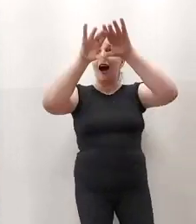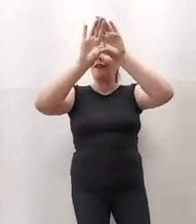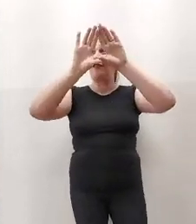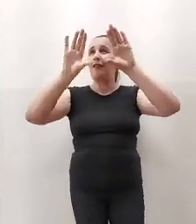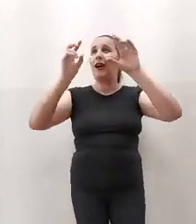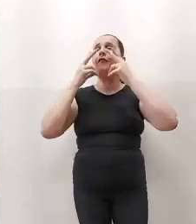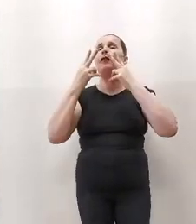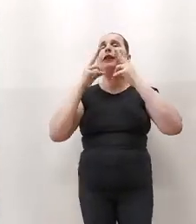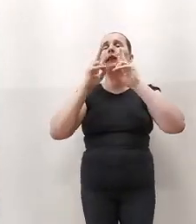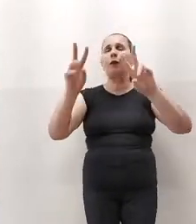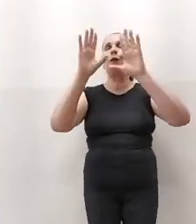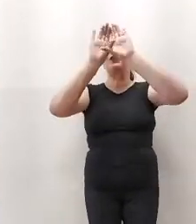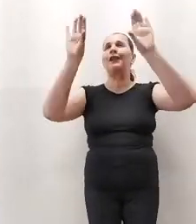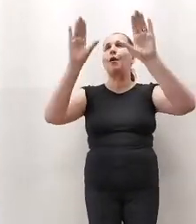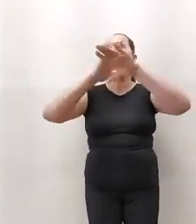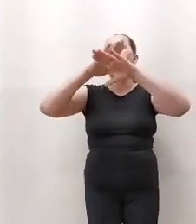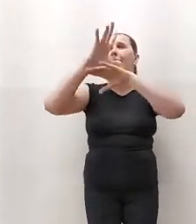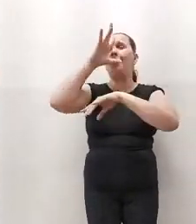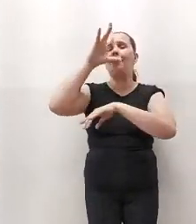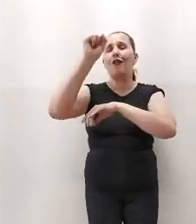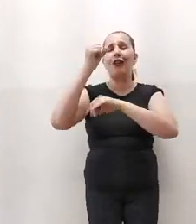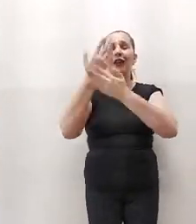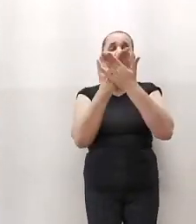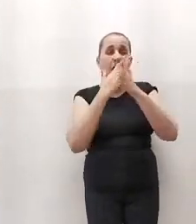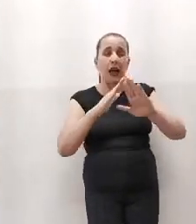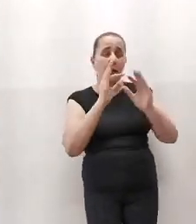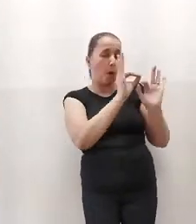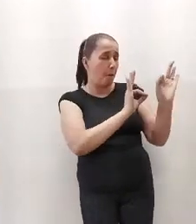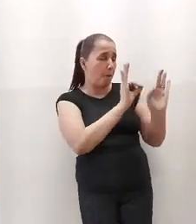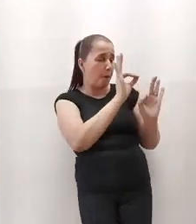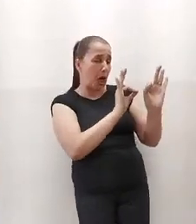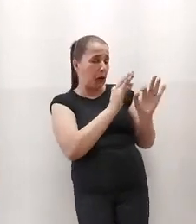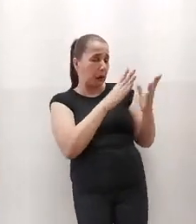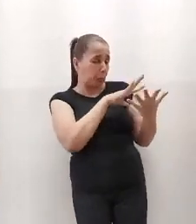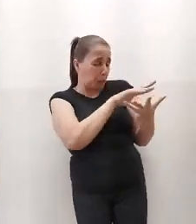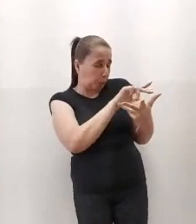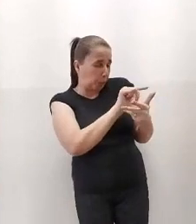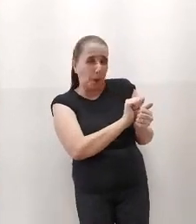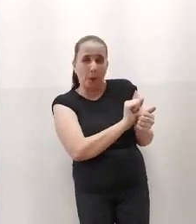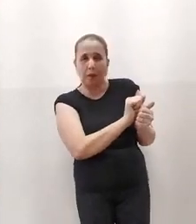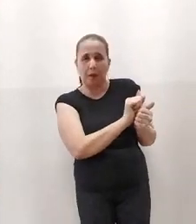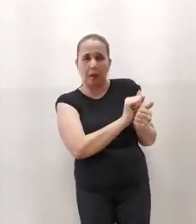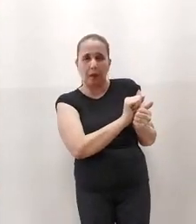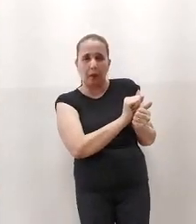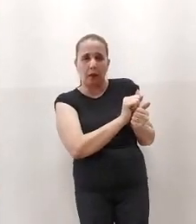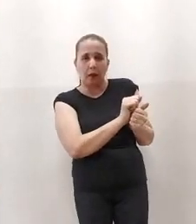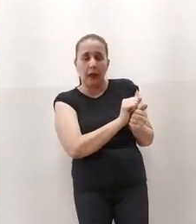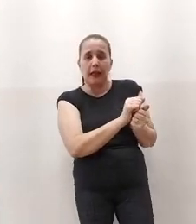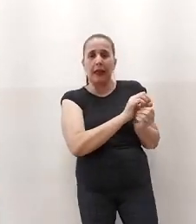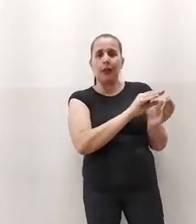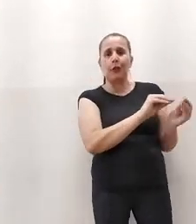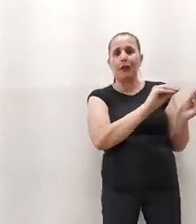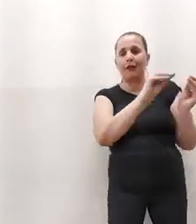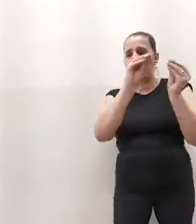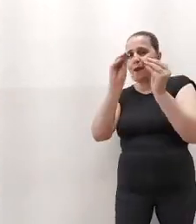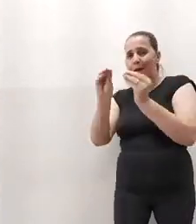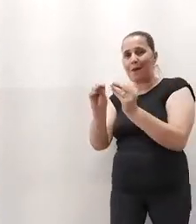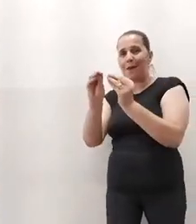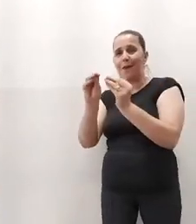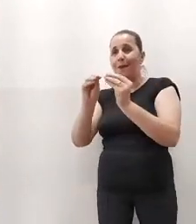mais forte, ela acaba com esses nossos planos egoístas e nos leva para os